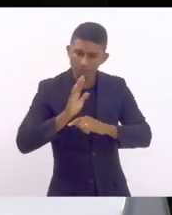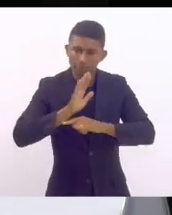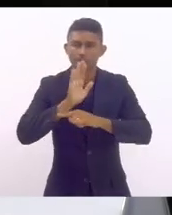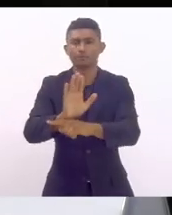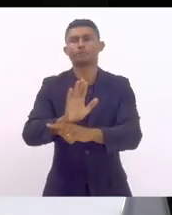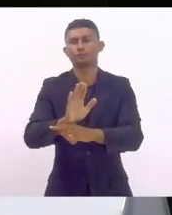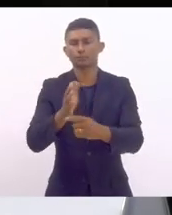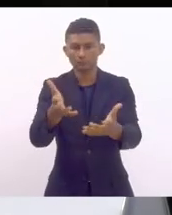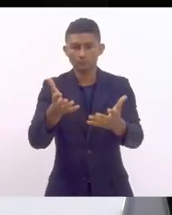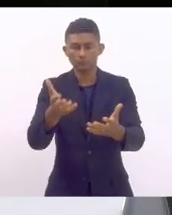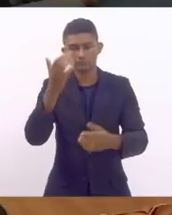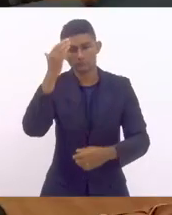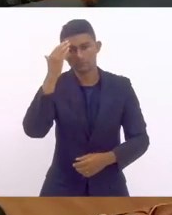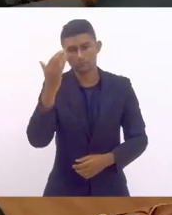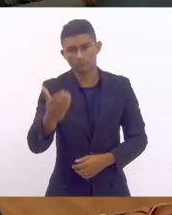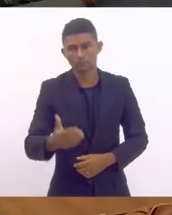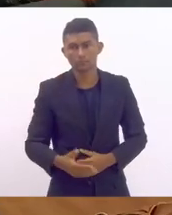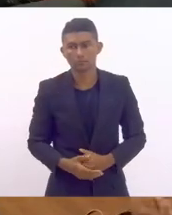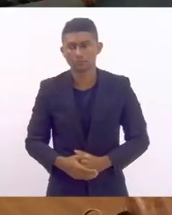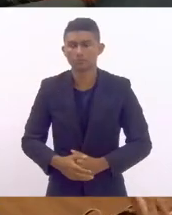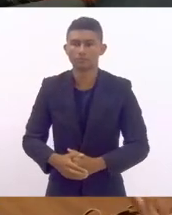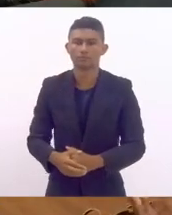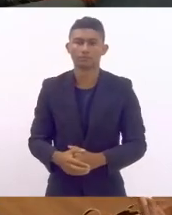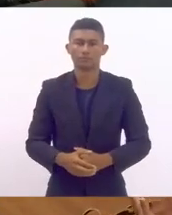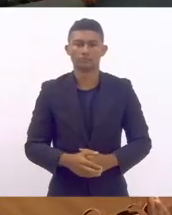nessa nessa direção muito obrigada